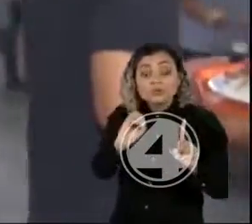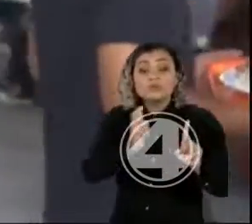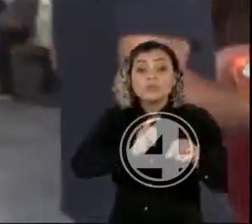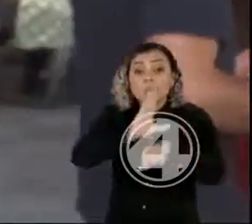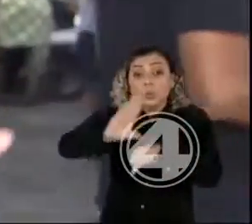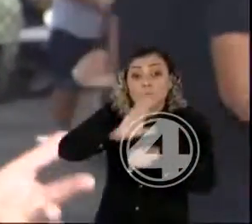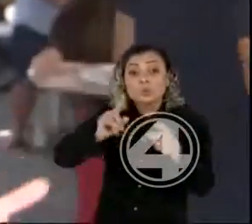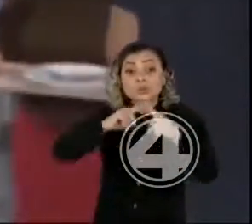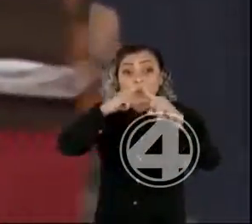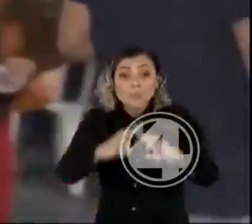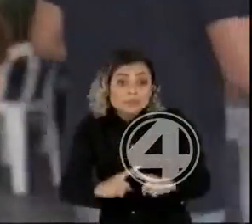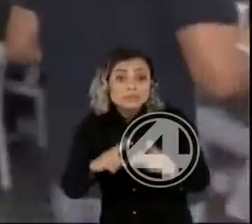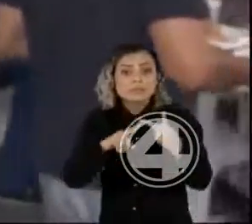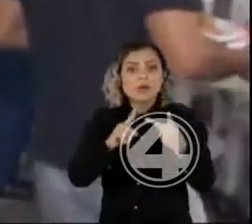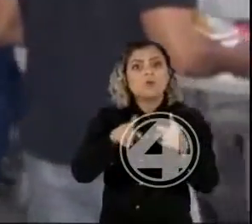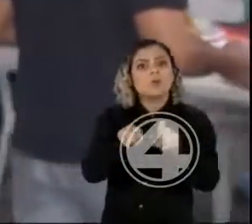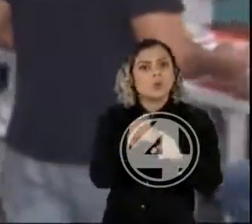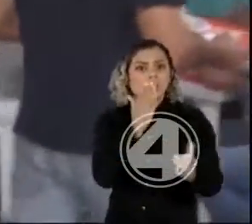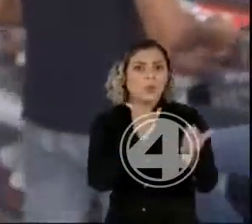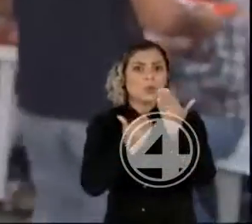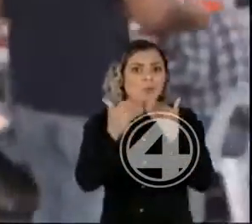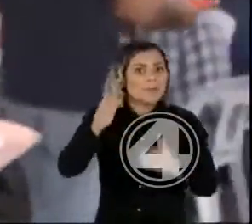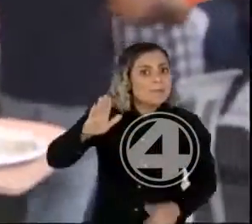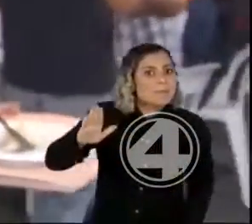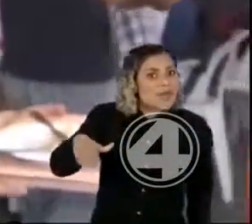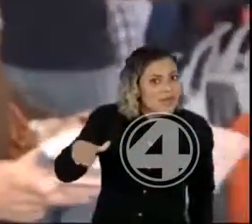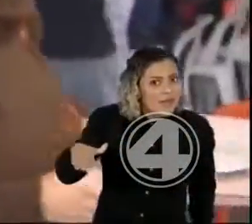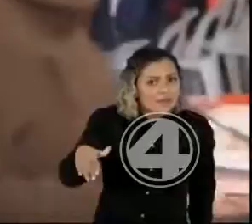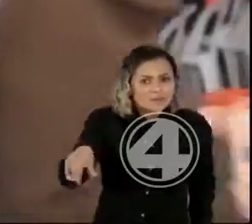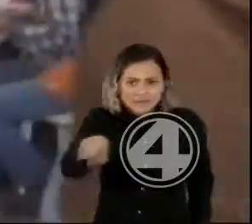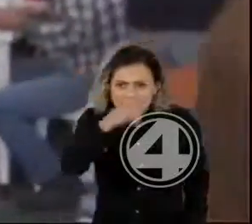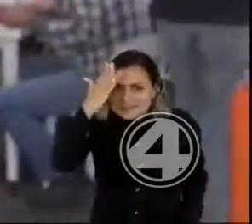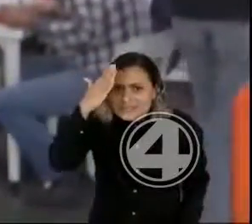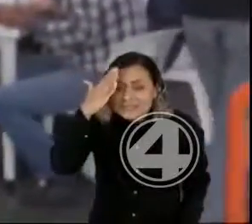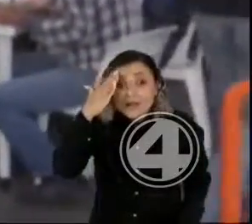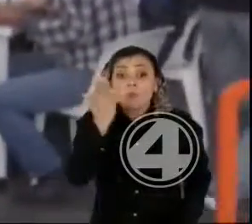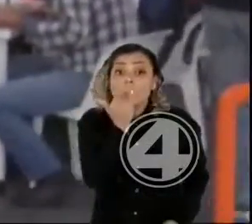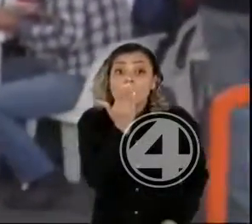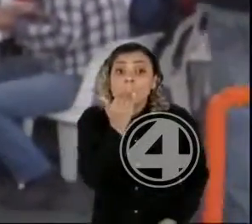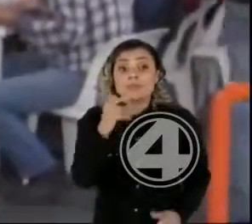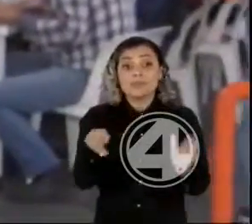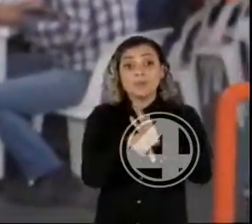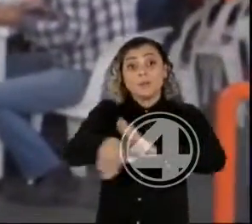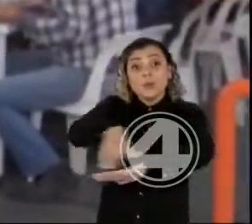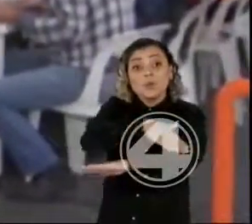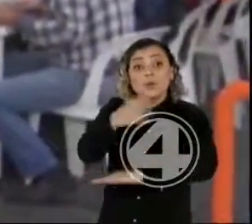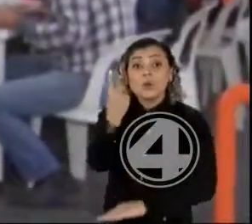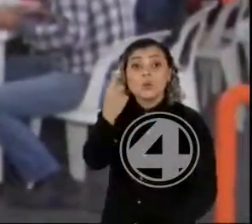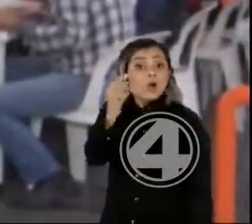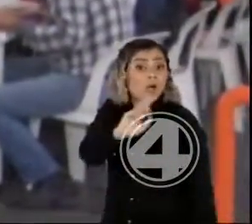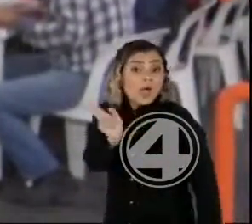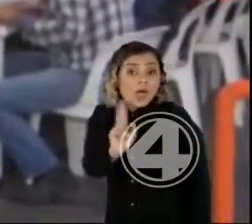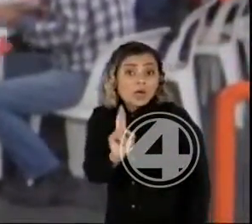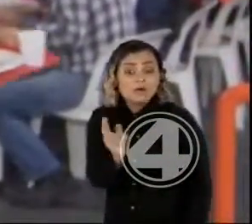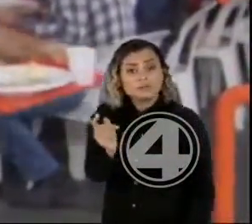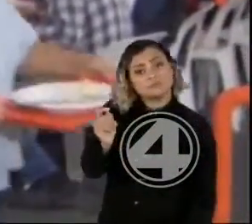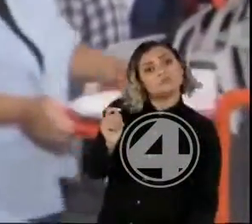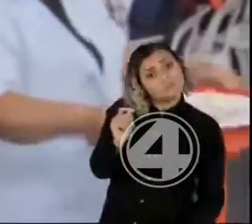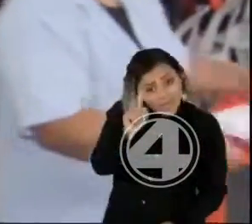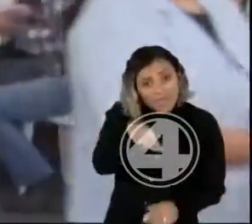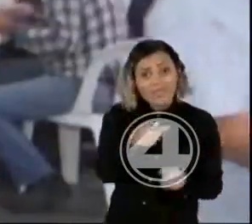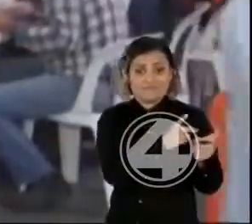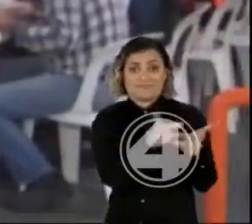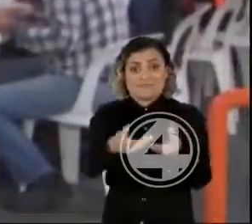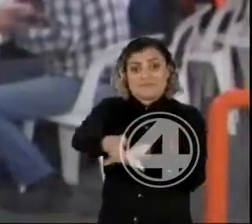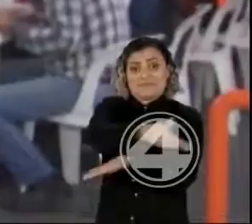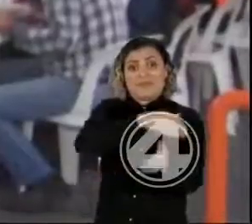cursos, concursos e, claro, muita comida barata. E o bom prato, que serve almoço apenas a R$1, também é um dos restaurantes que fazem